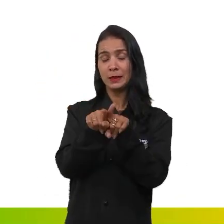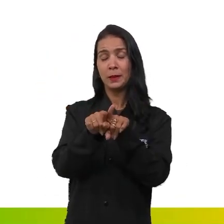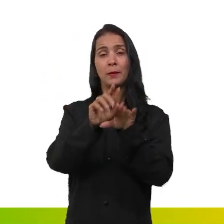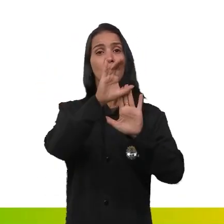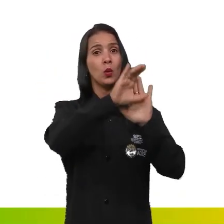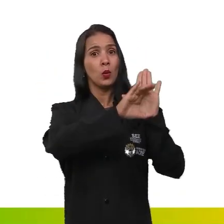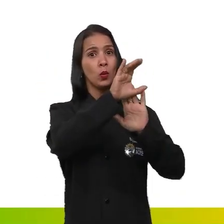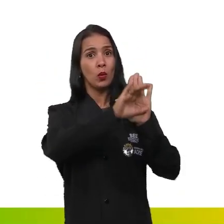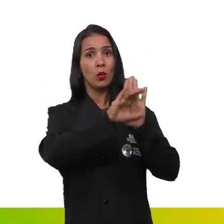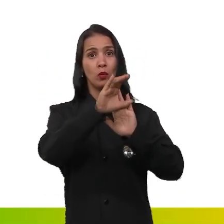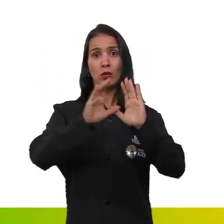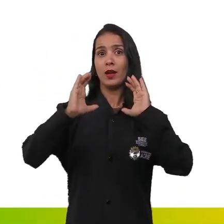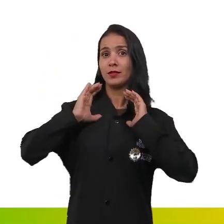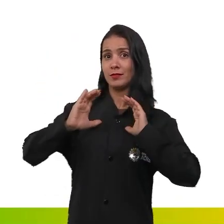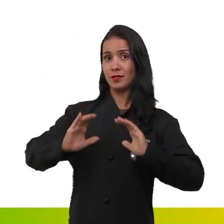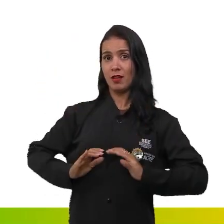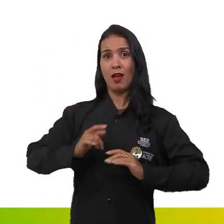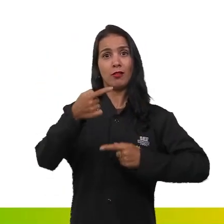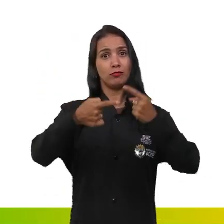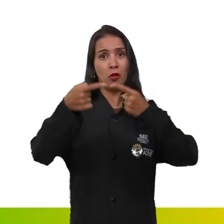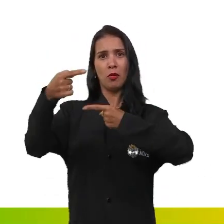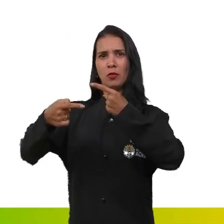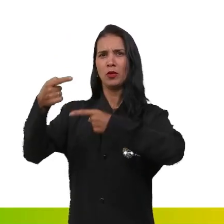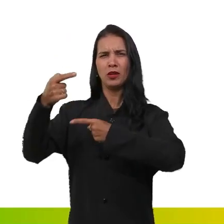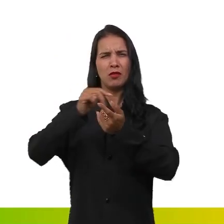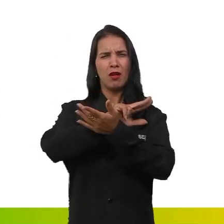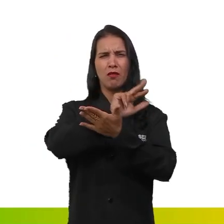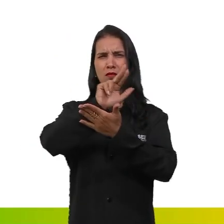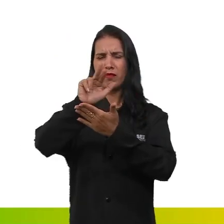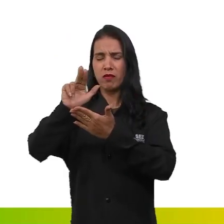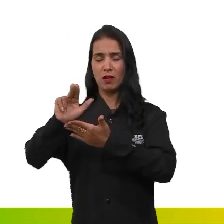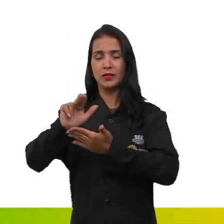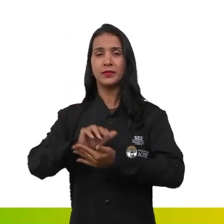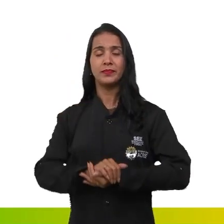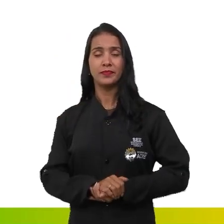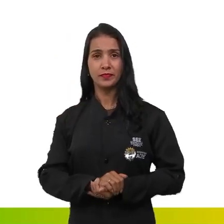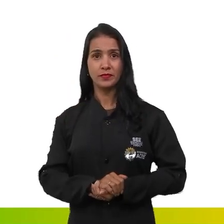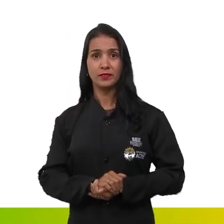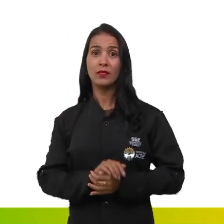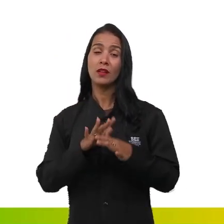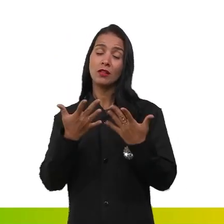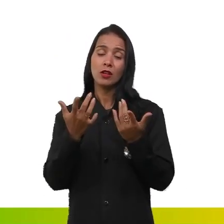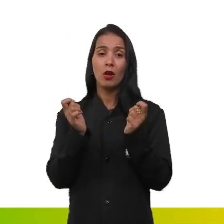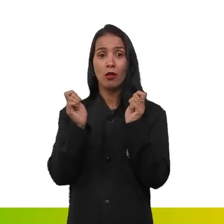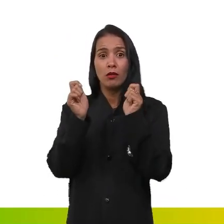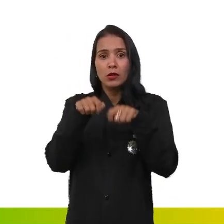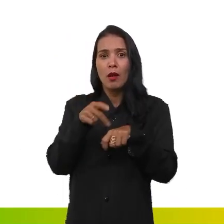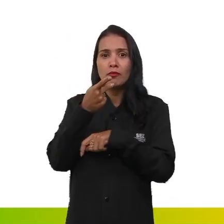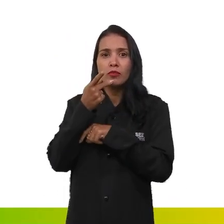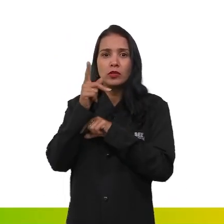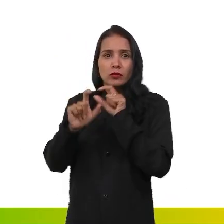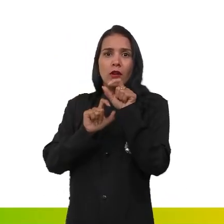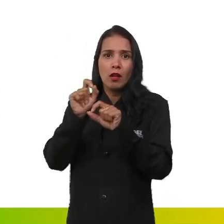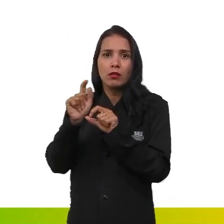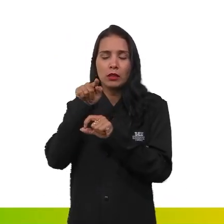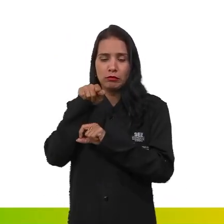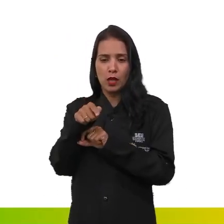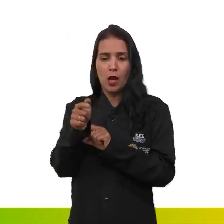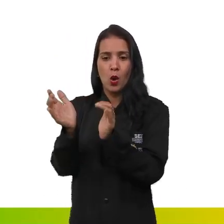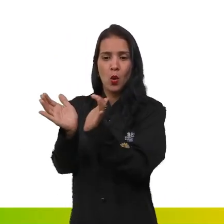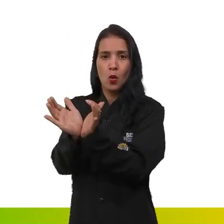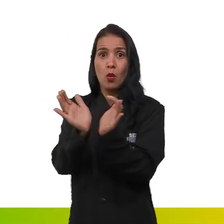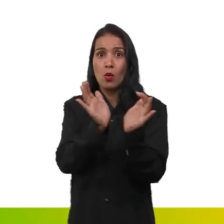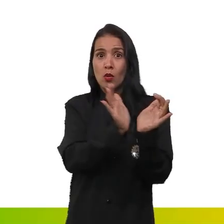de cidadania, dos conceitos políticos, enfim. Então, podemos dizer que são civilizações